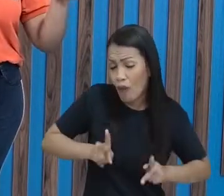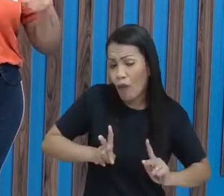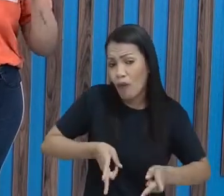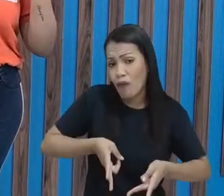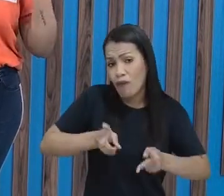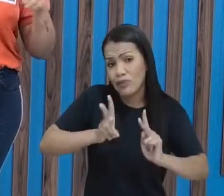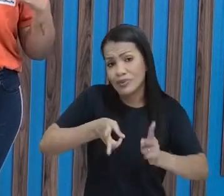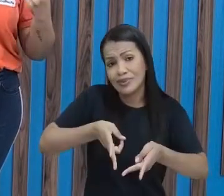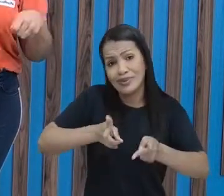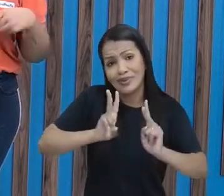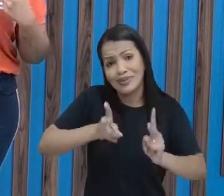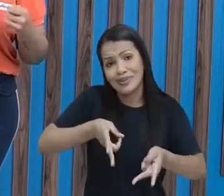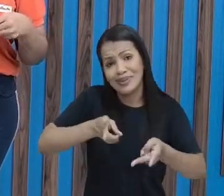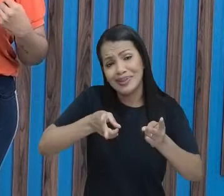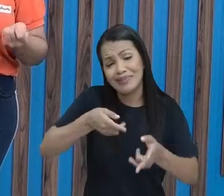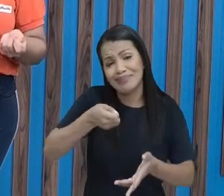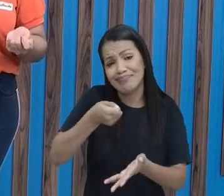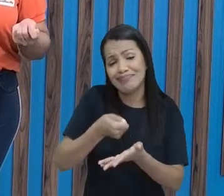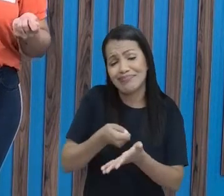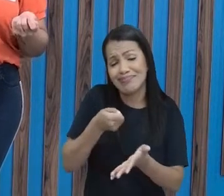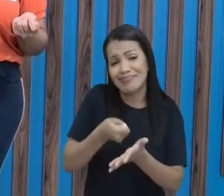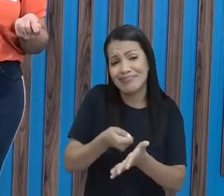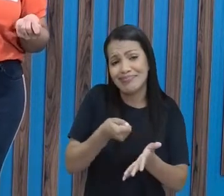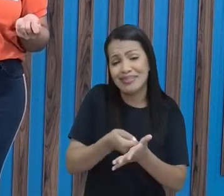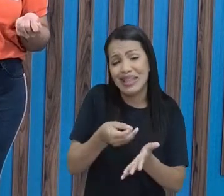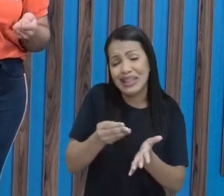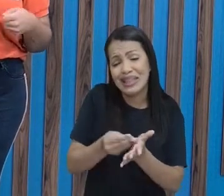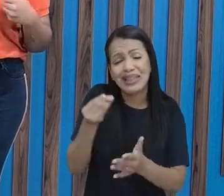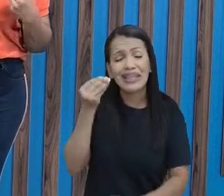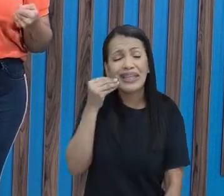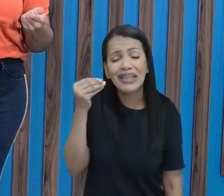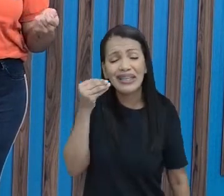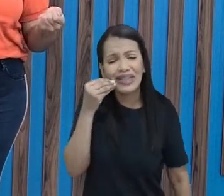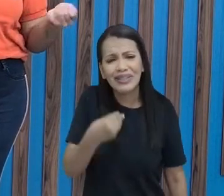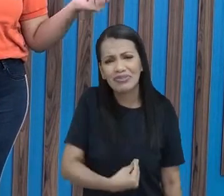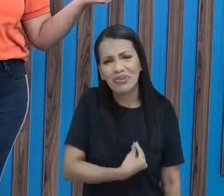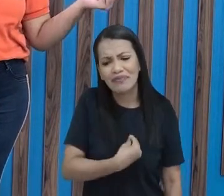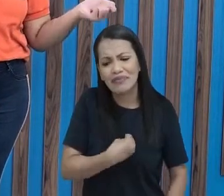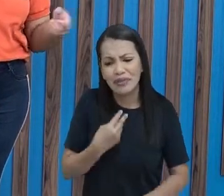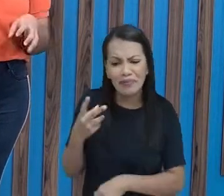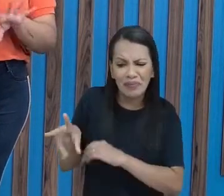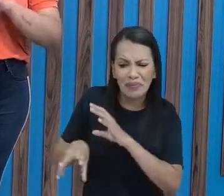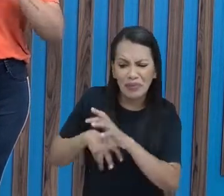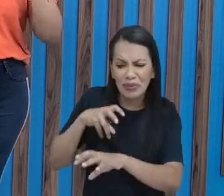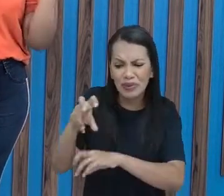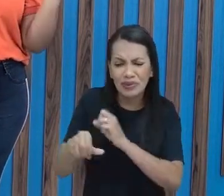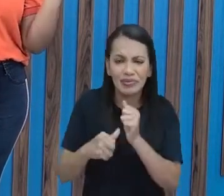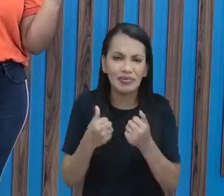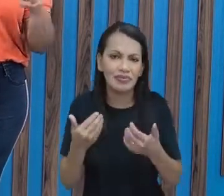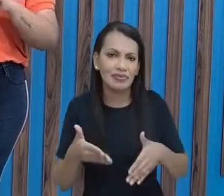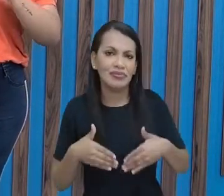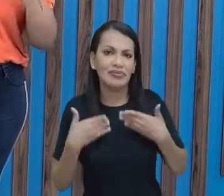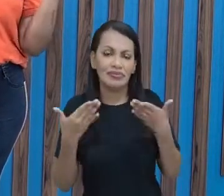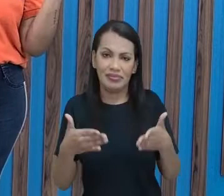costurando, continuar tentando fabricar a nossa própria vida, a nossa própria felicidade. Esse é o maior